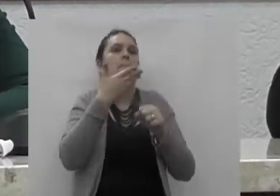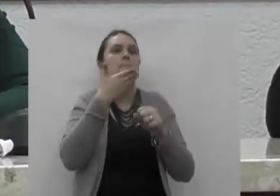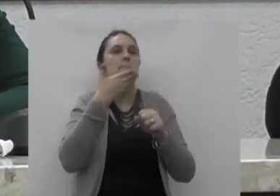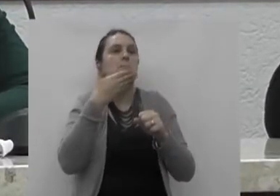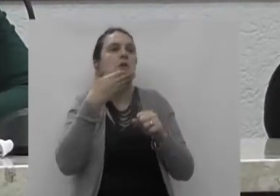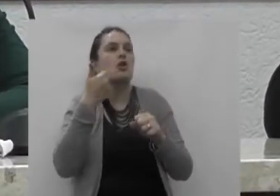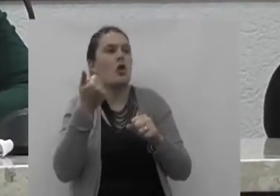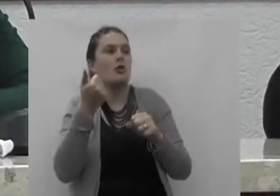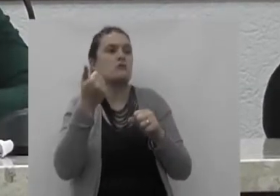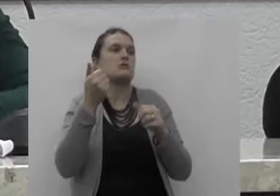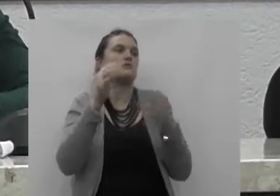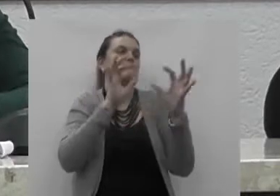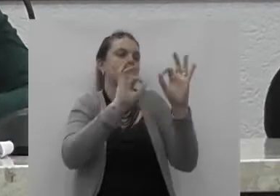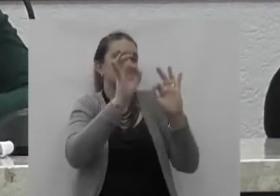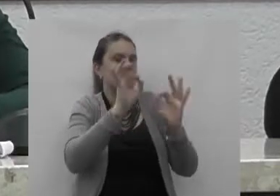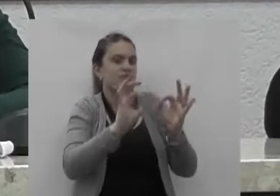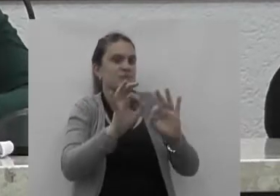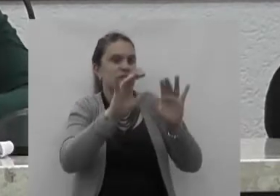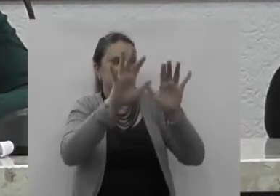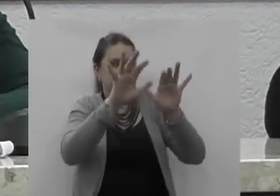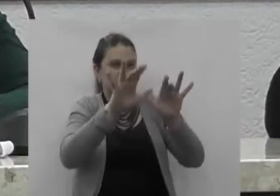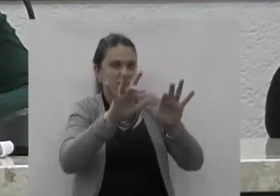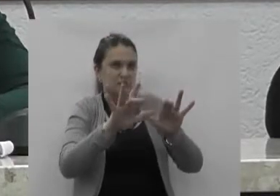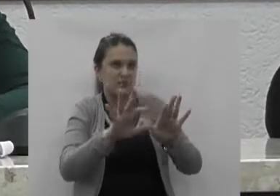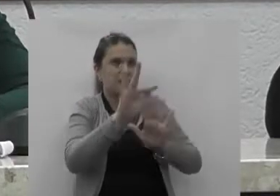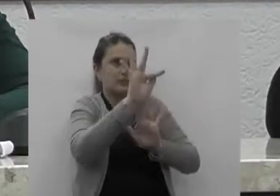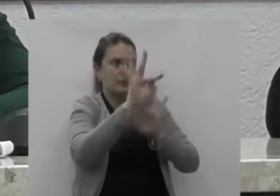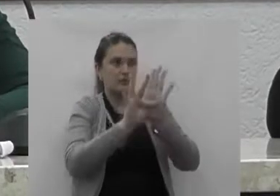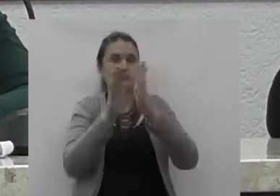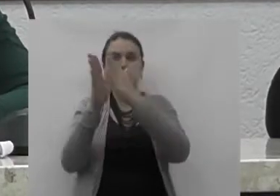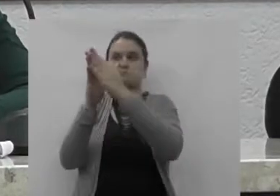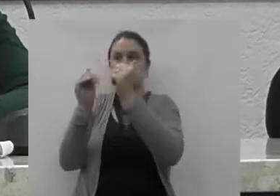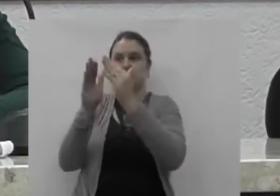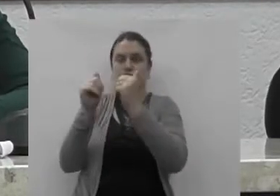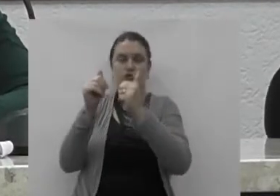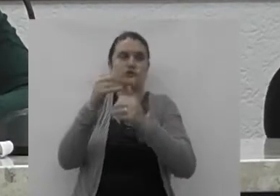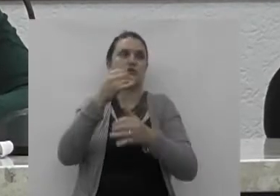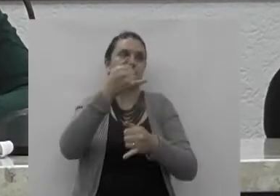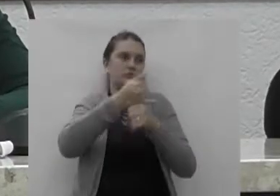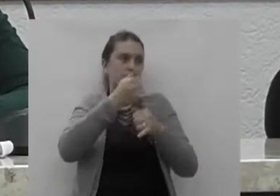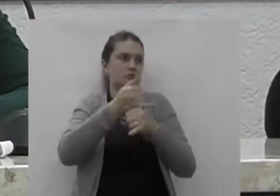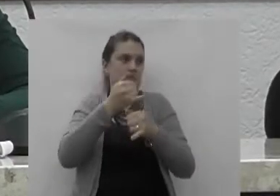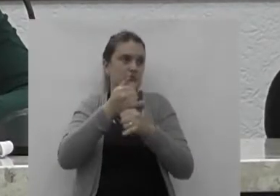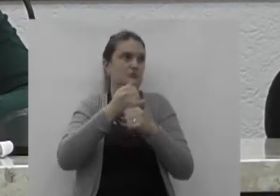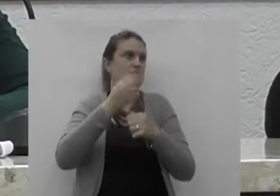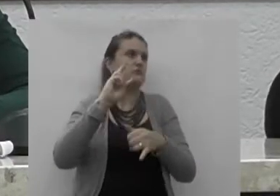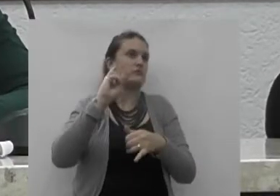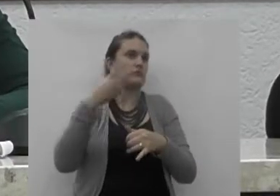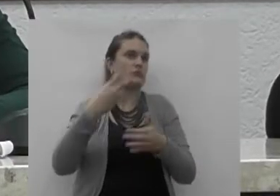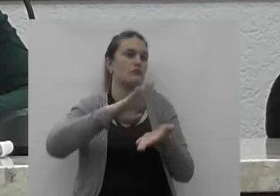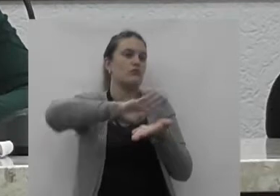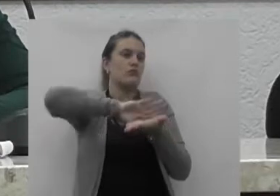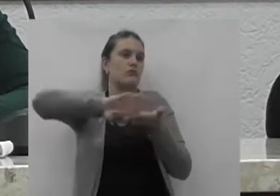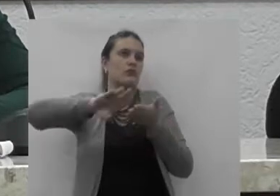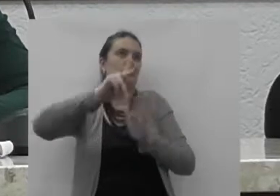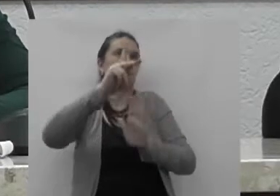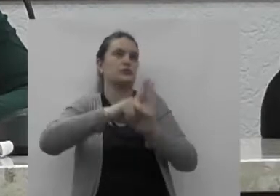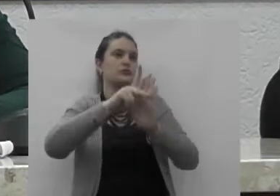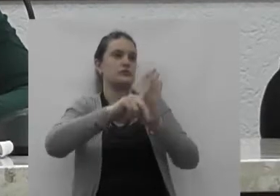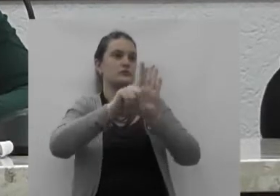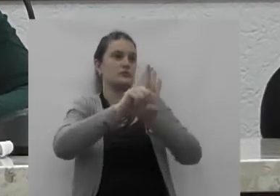melhor adequação na redação, solicitamos a Vossa Excelência a retirada do projeto de lei número